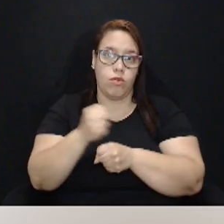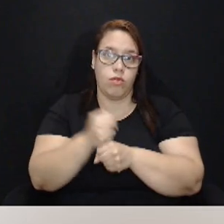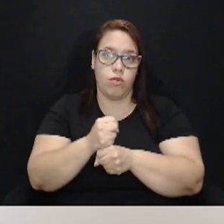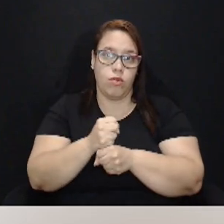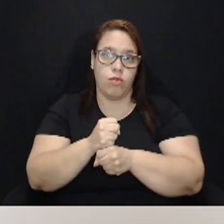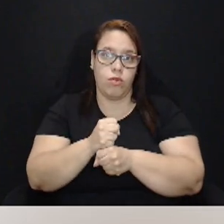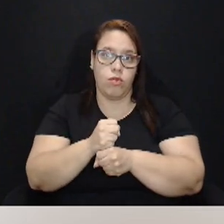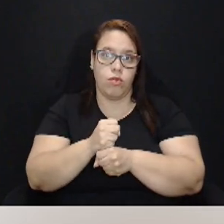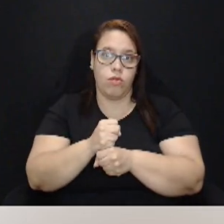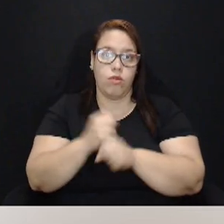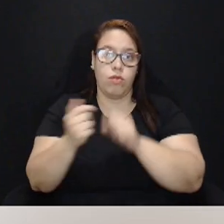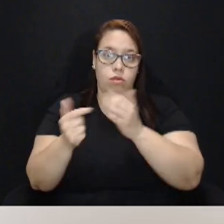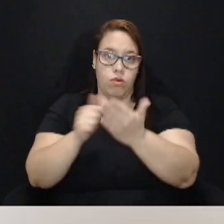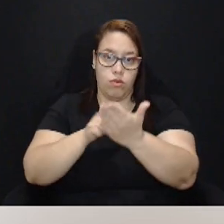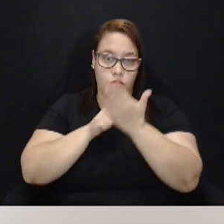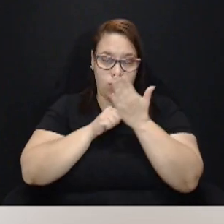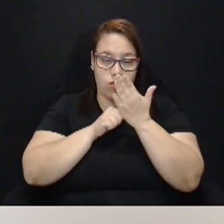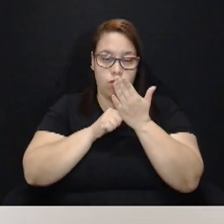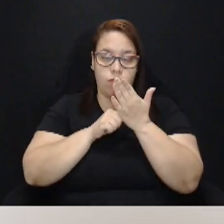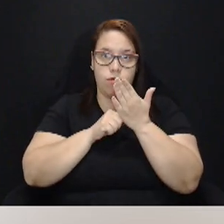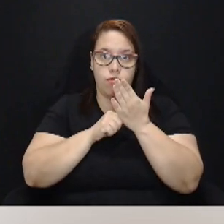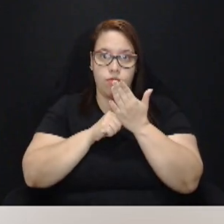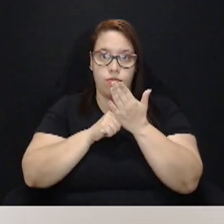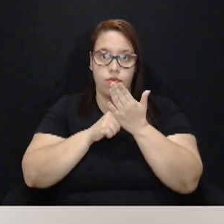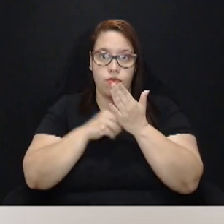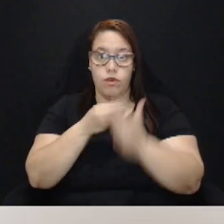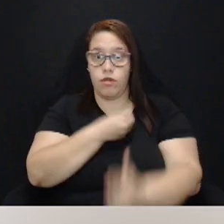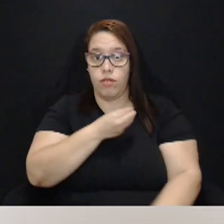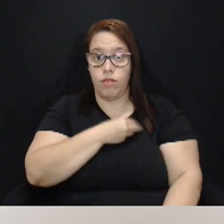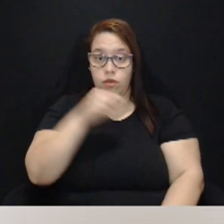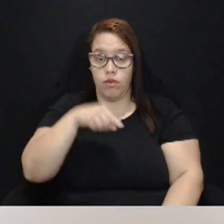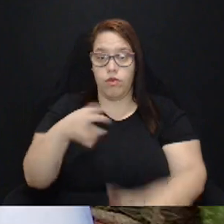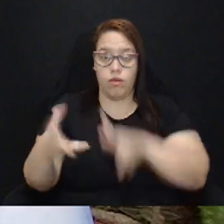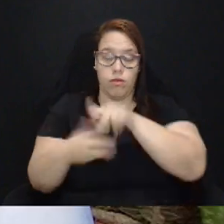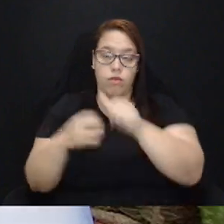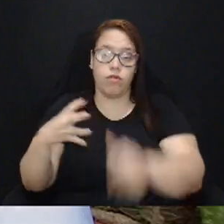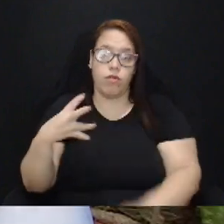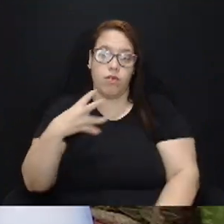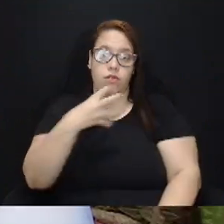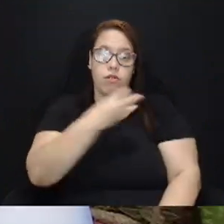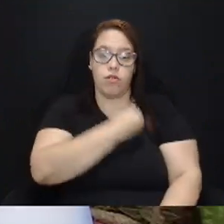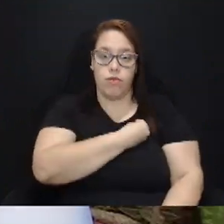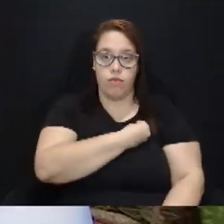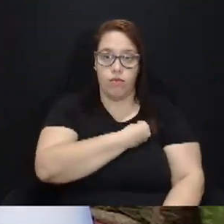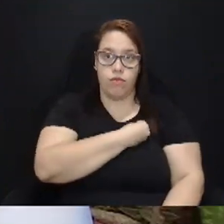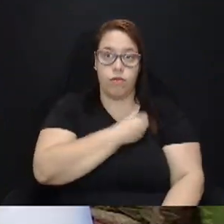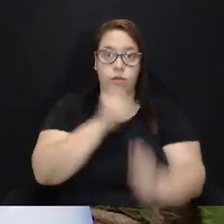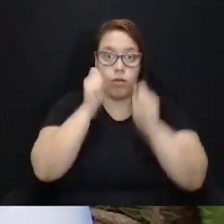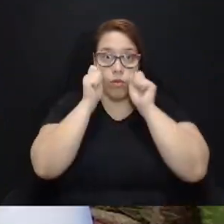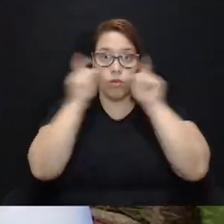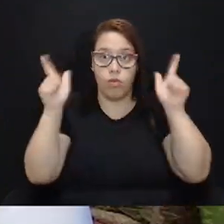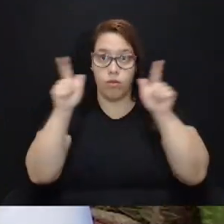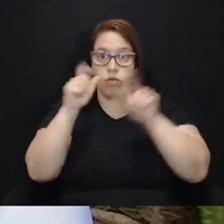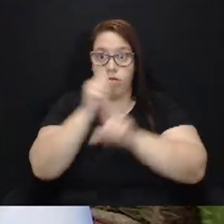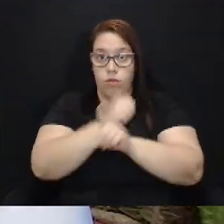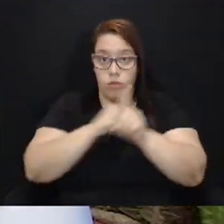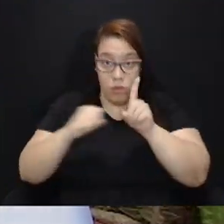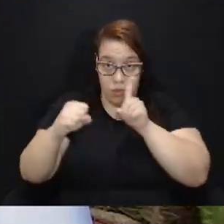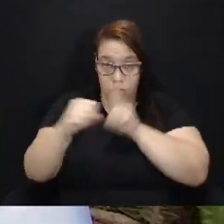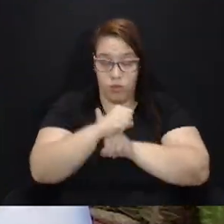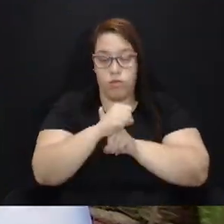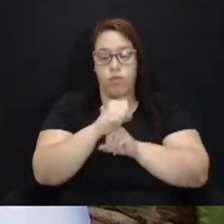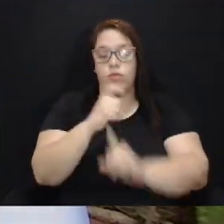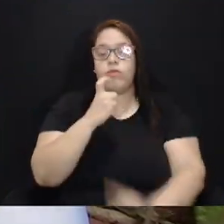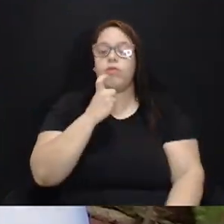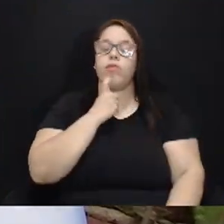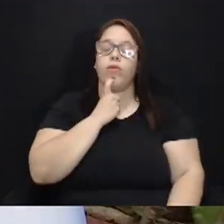Thaís veio não para viver nesse mundo sim, mas para salvar vidas, para abrir o olho da sociedade campineira, abrir